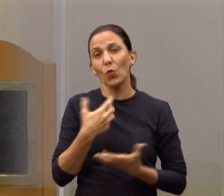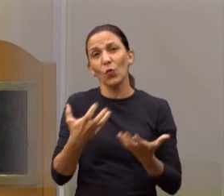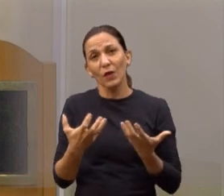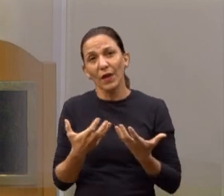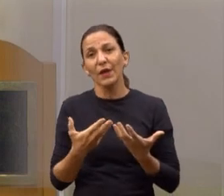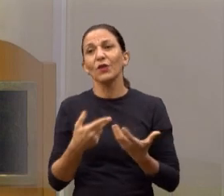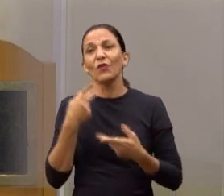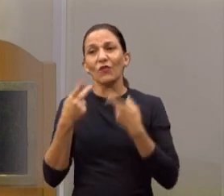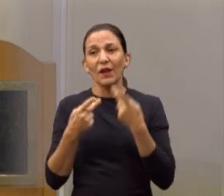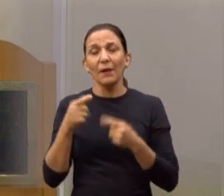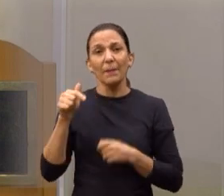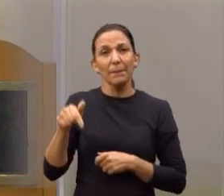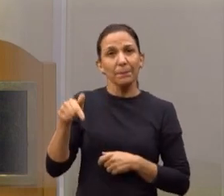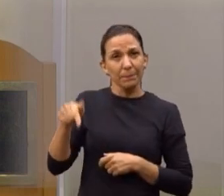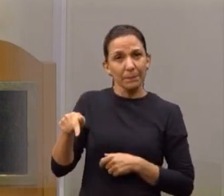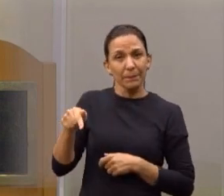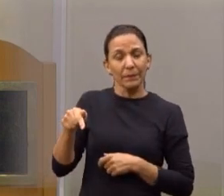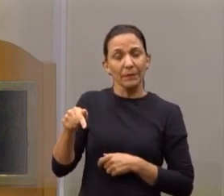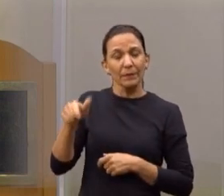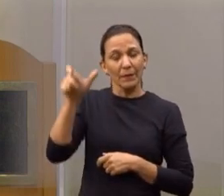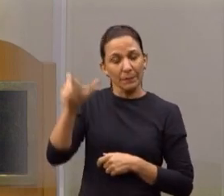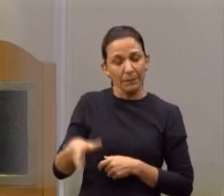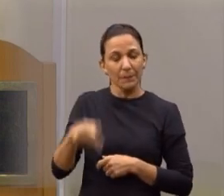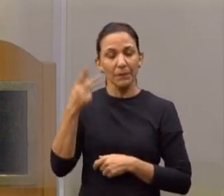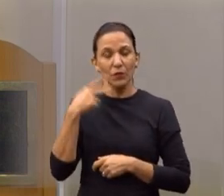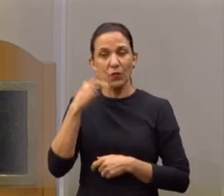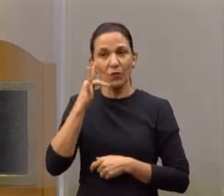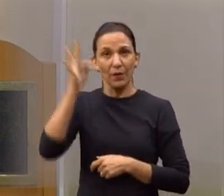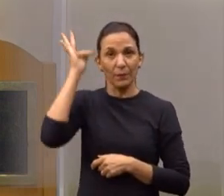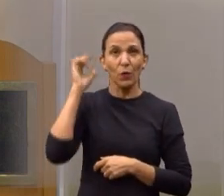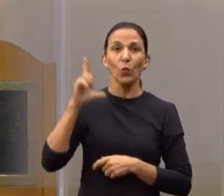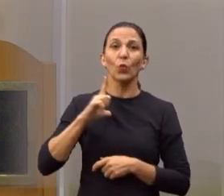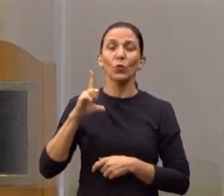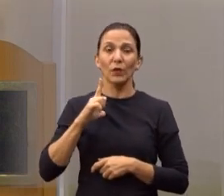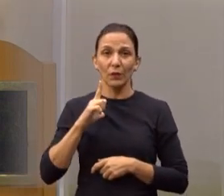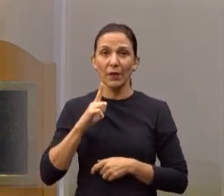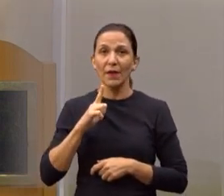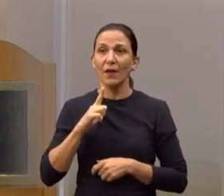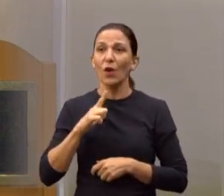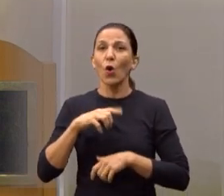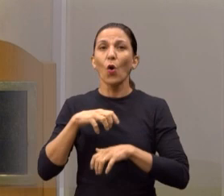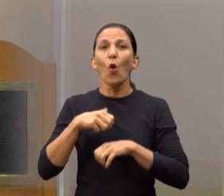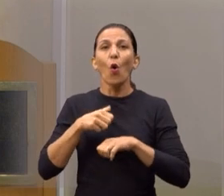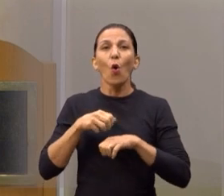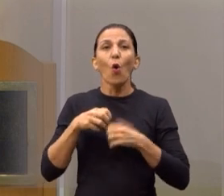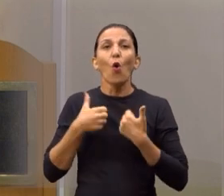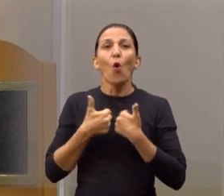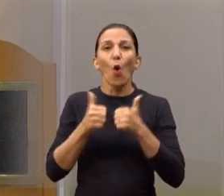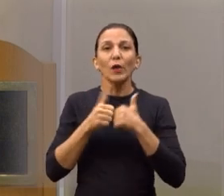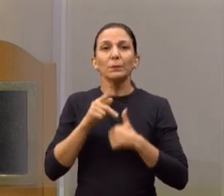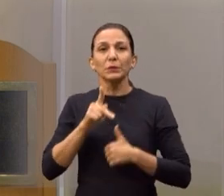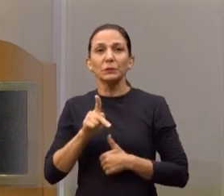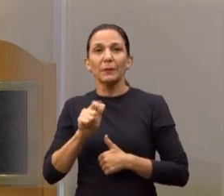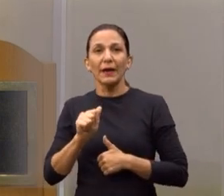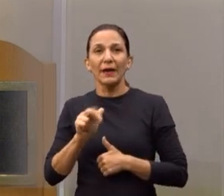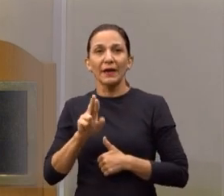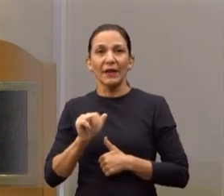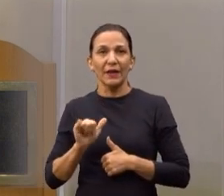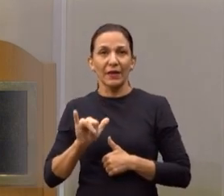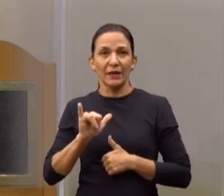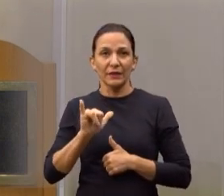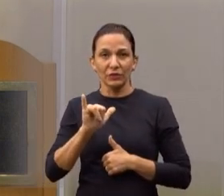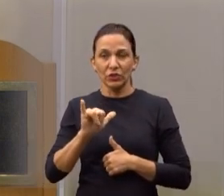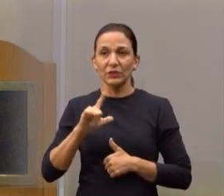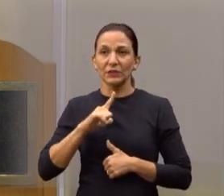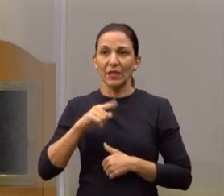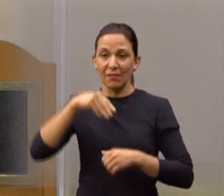a Fabi tava presente na durante a reunião que é para ti por meio da secretaria de trânsito Coloque os